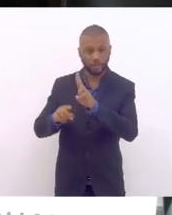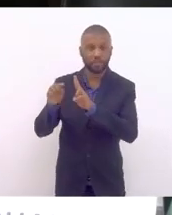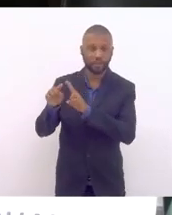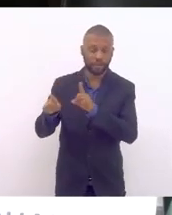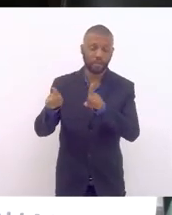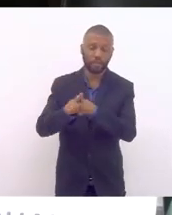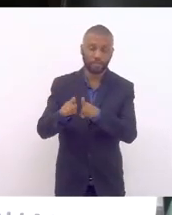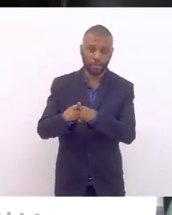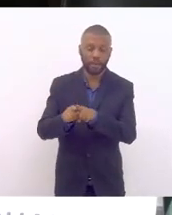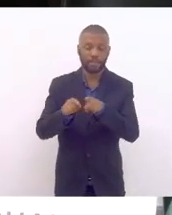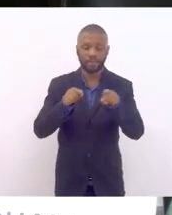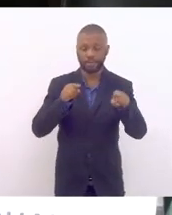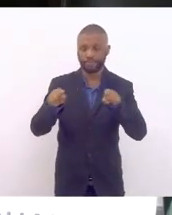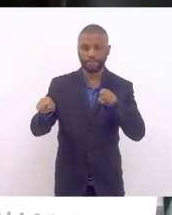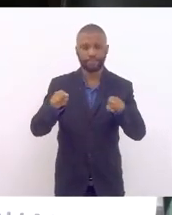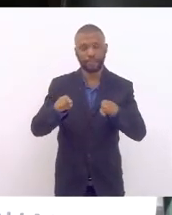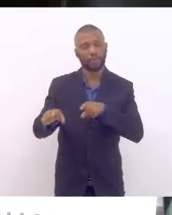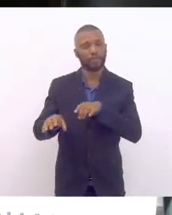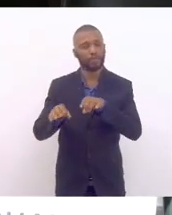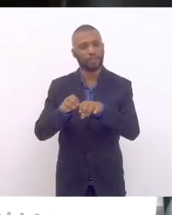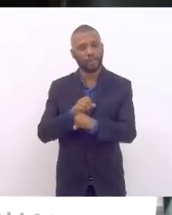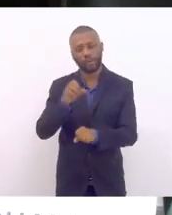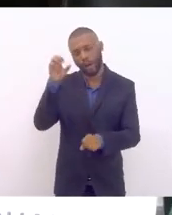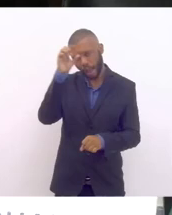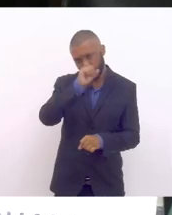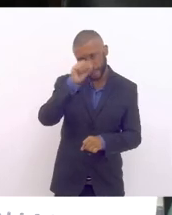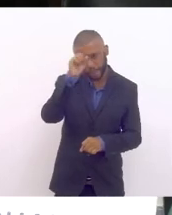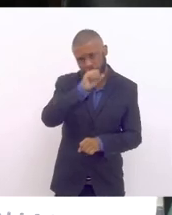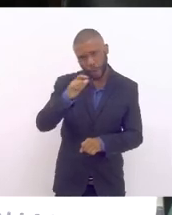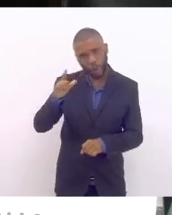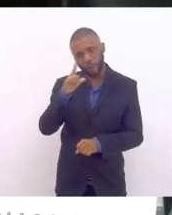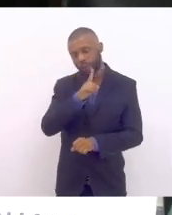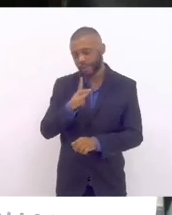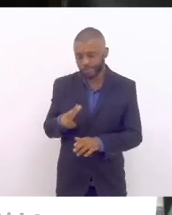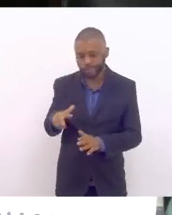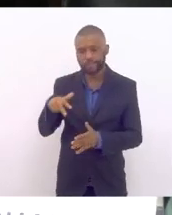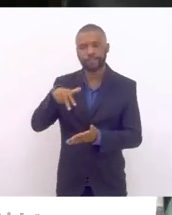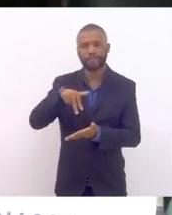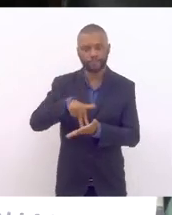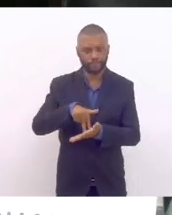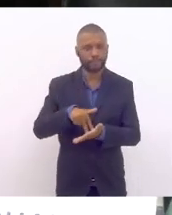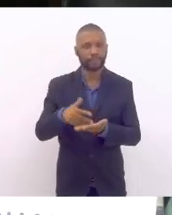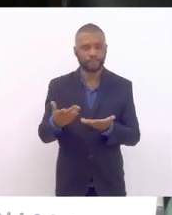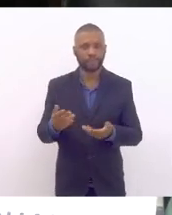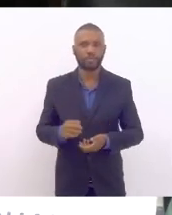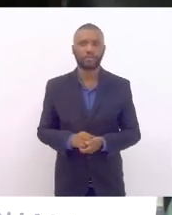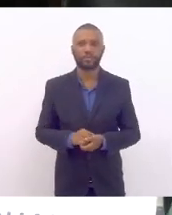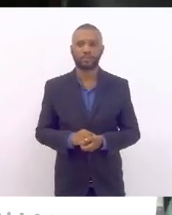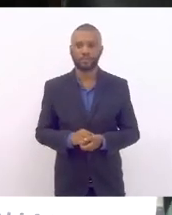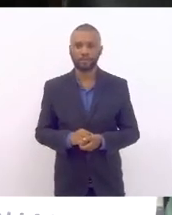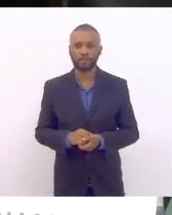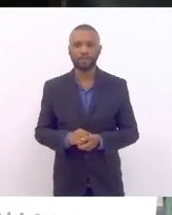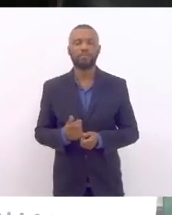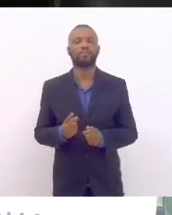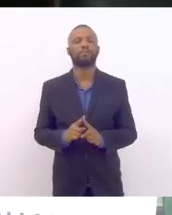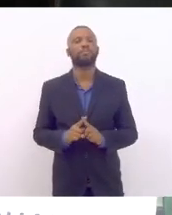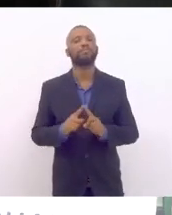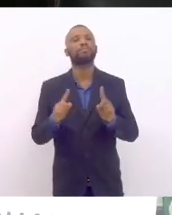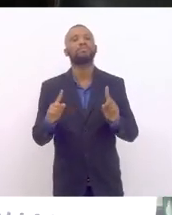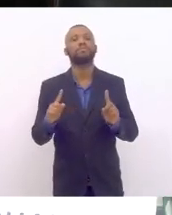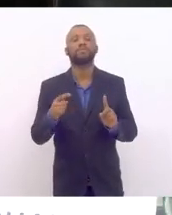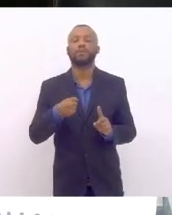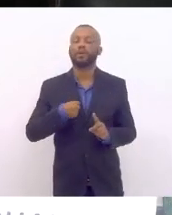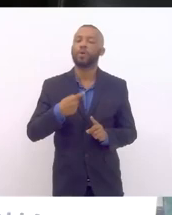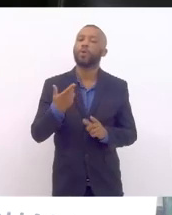instituições que eu me formei que eu aprendi e que eu conseguir chegar aqui é mas eu eu não